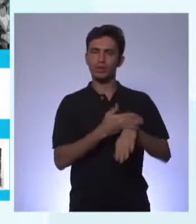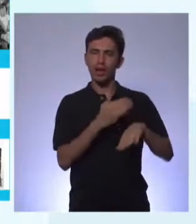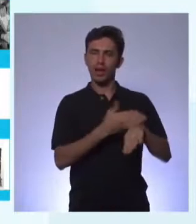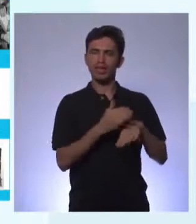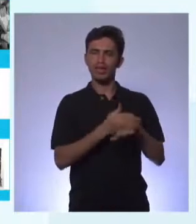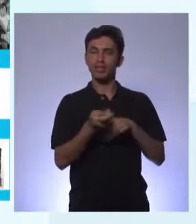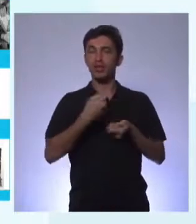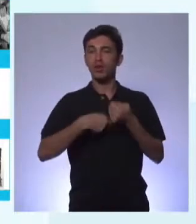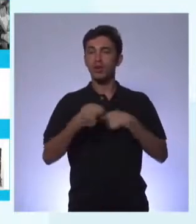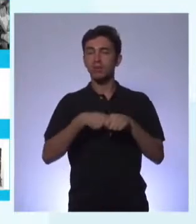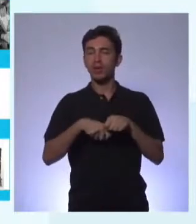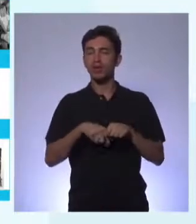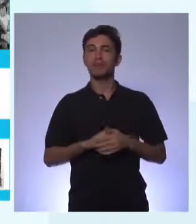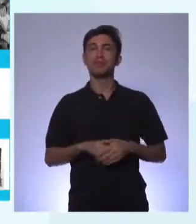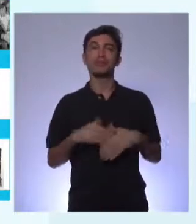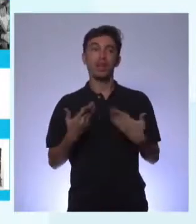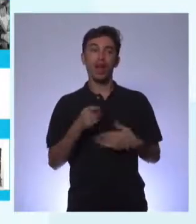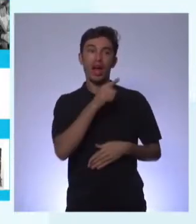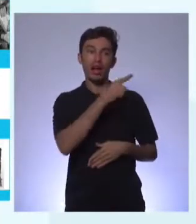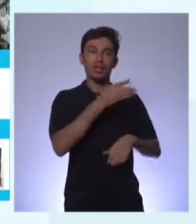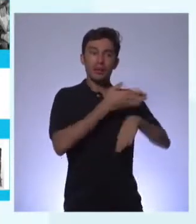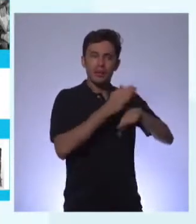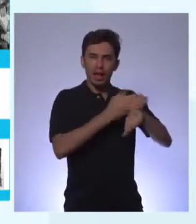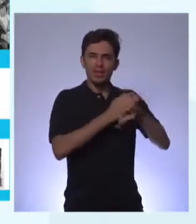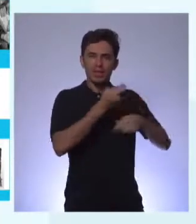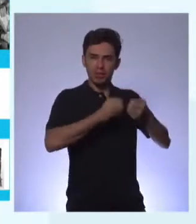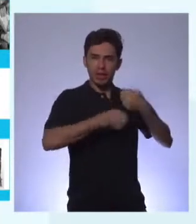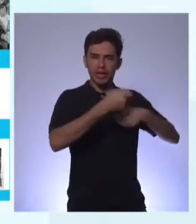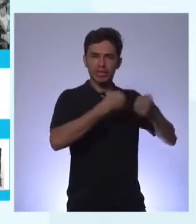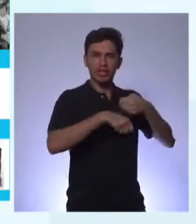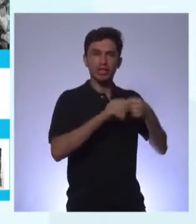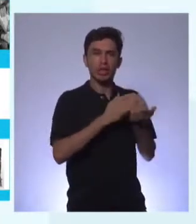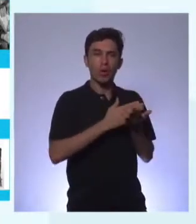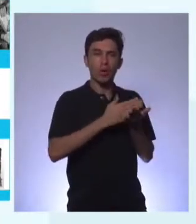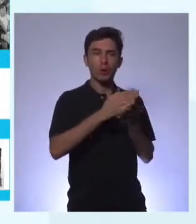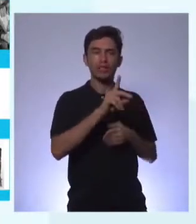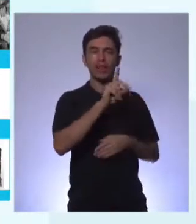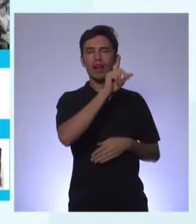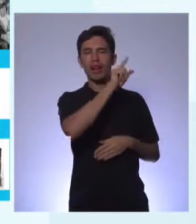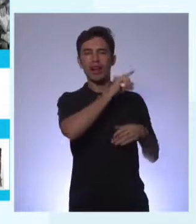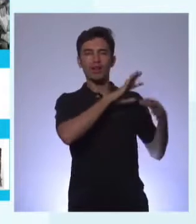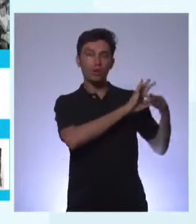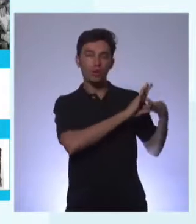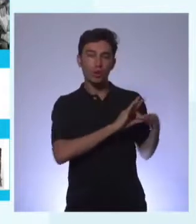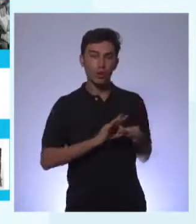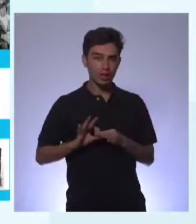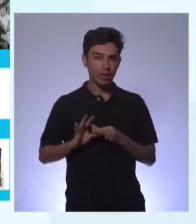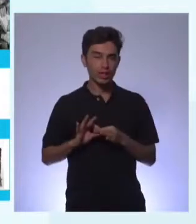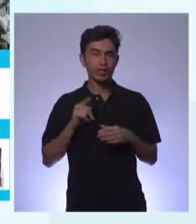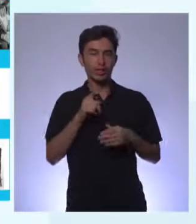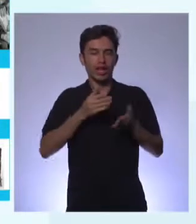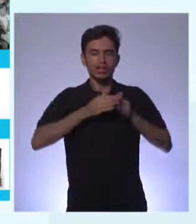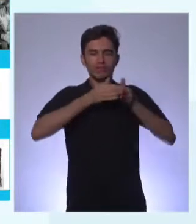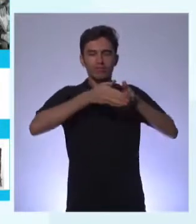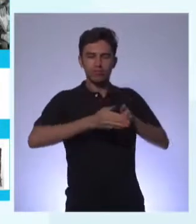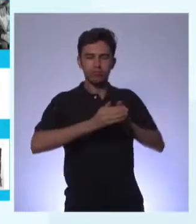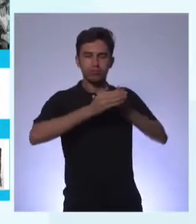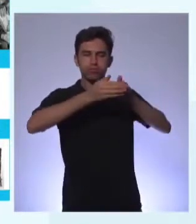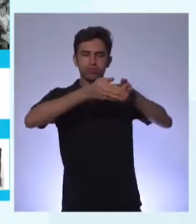professor? As práticas mercantilistas, elas nascem lá no contexto das